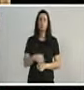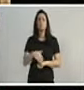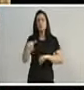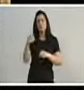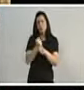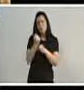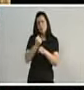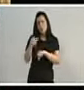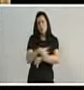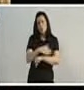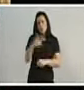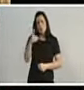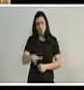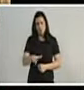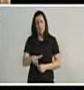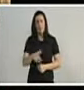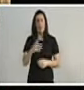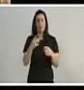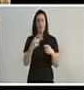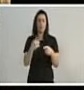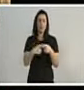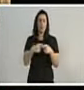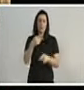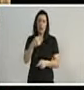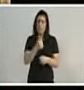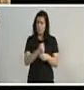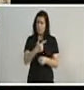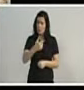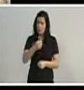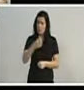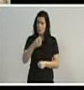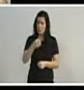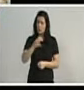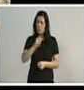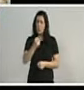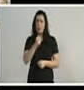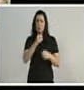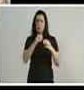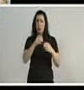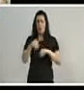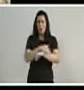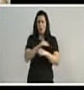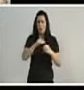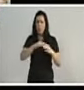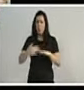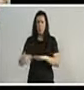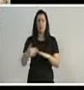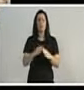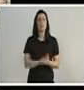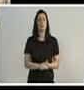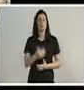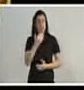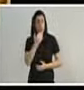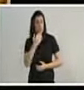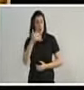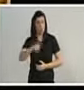que havia desmoronado em 2008 foram inúmeras reivindicações que fizemos ofícios indicações requerimentos matérias com apoio da imprensa e da própria tv